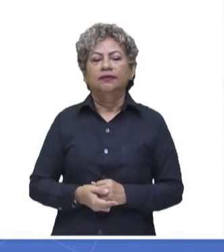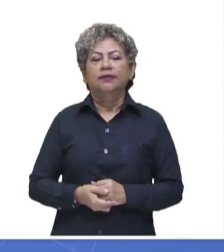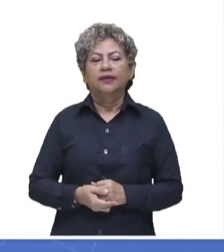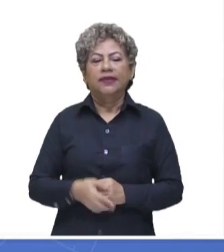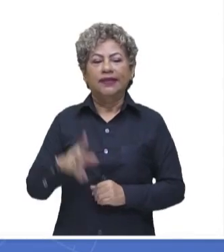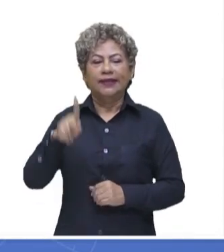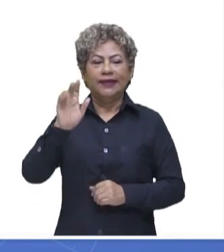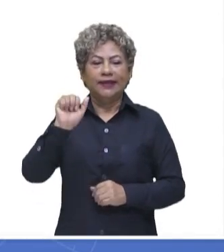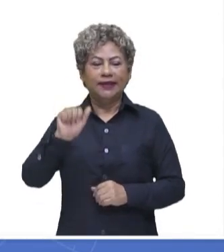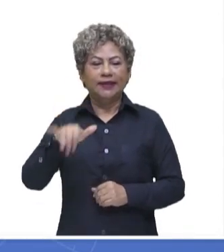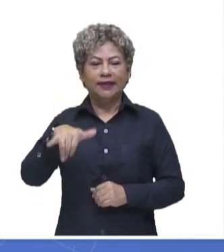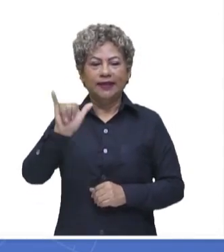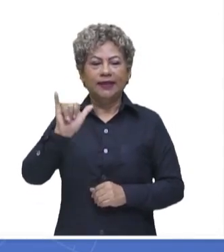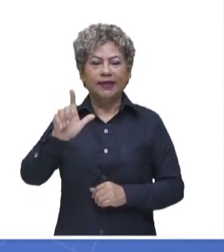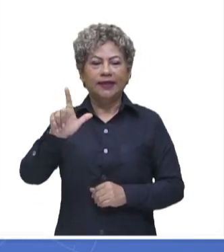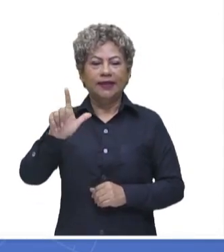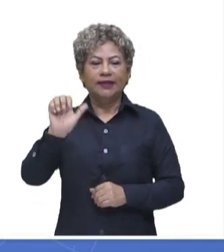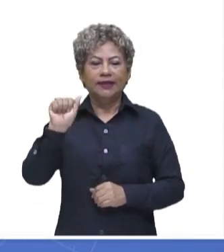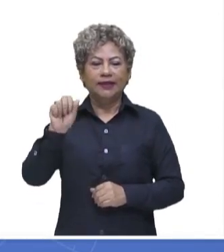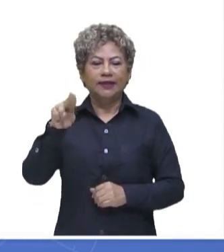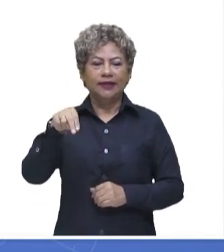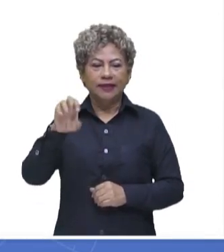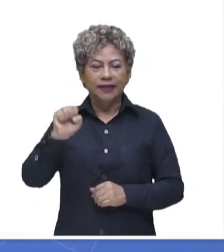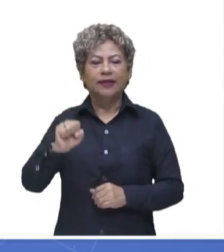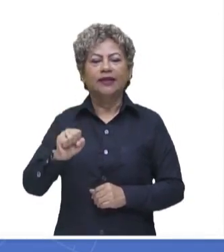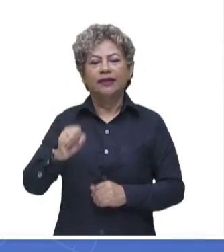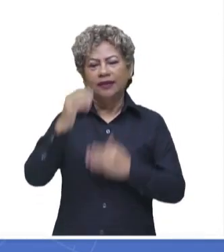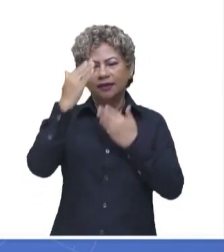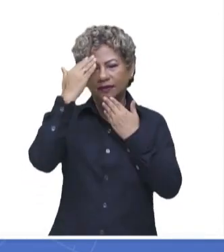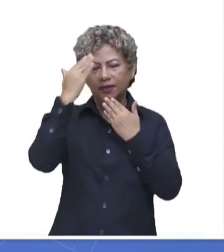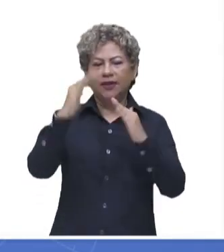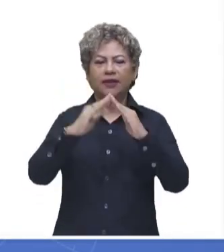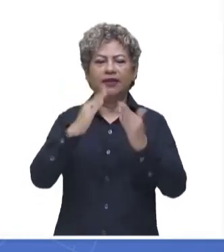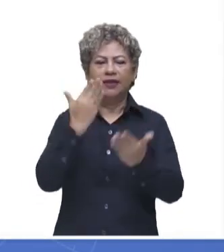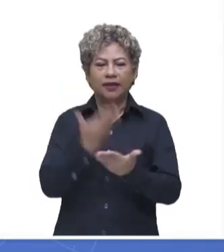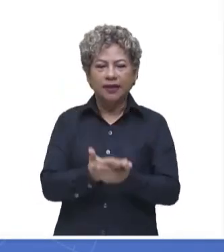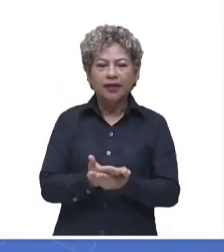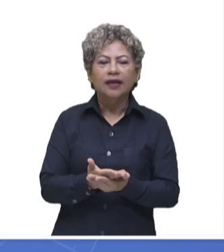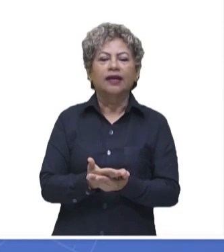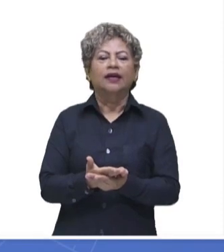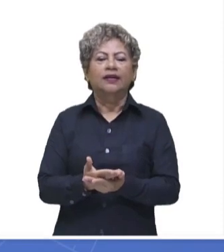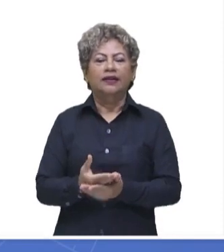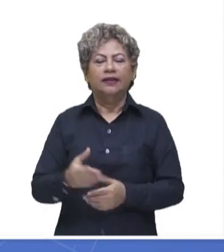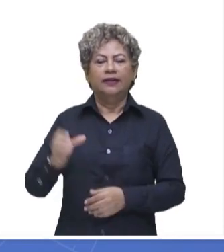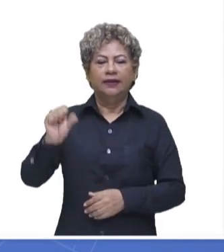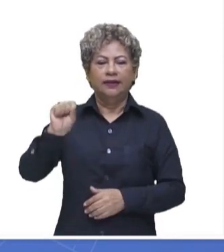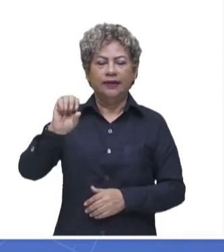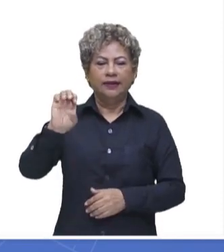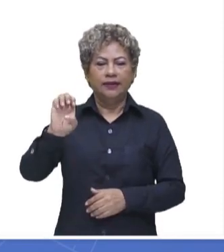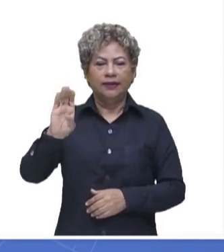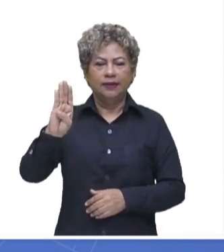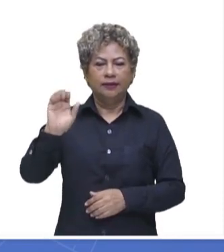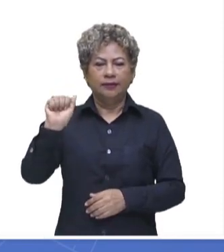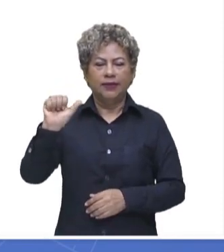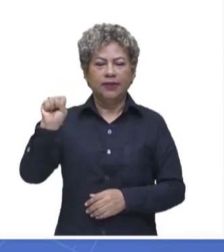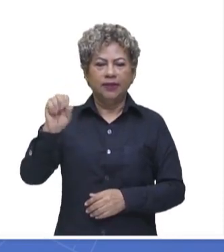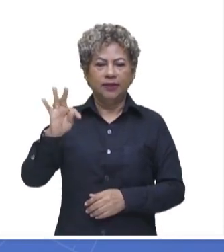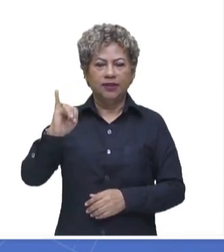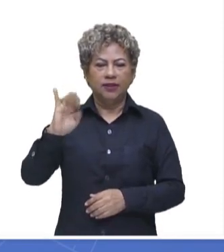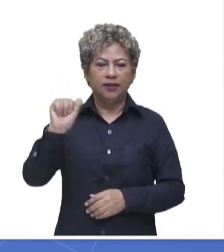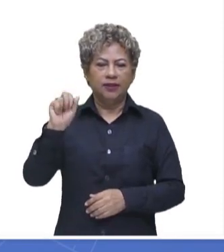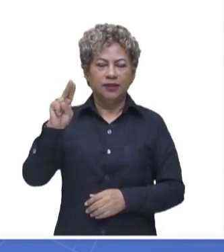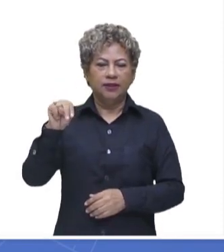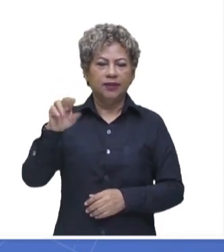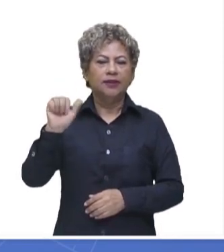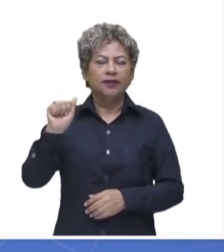estava sentindo falta do pessoal de Sebastiana Braga, hein? Questão de número 3, letra C, um abraço também aos nossos colegas e amigos. Quem